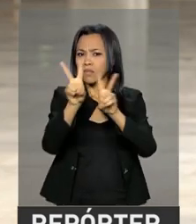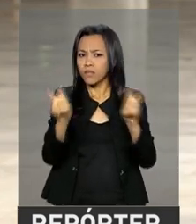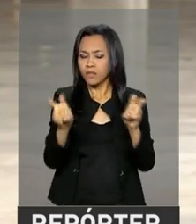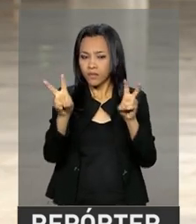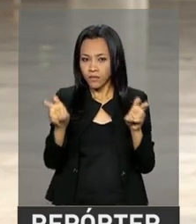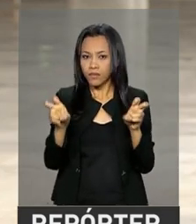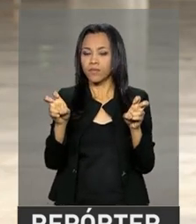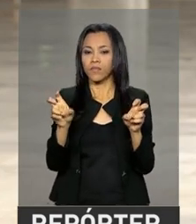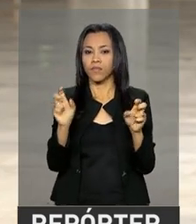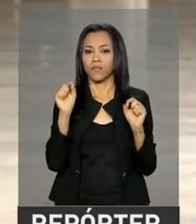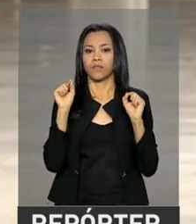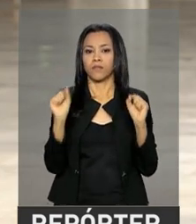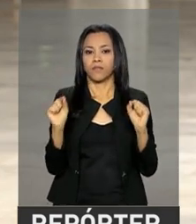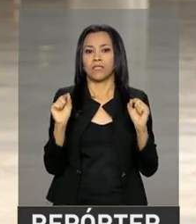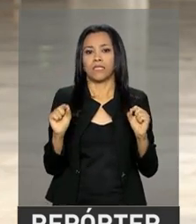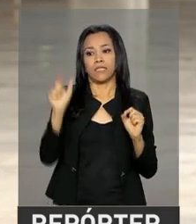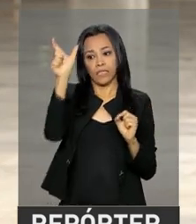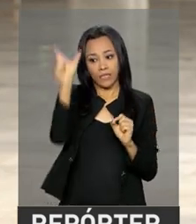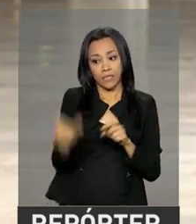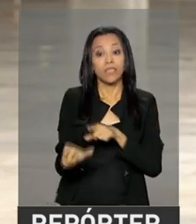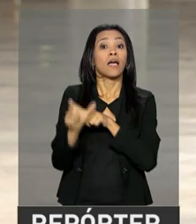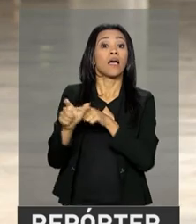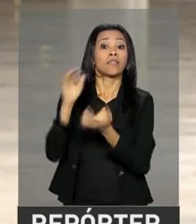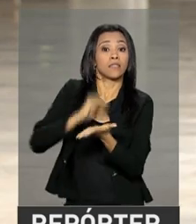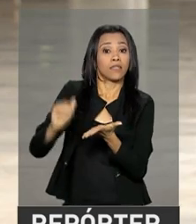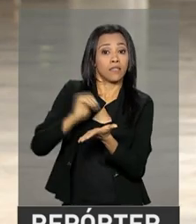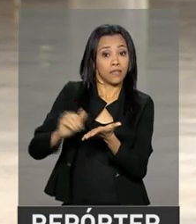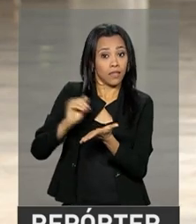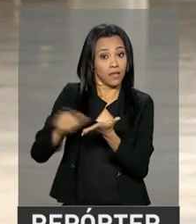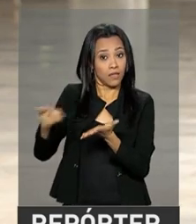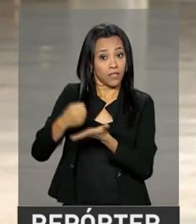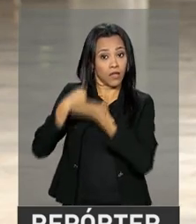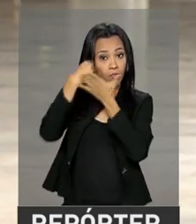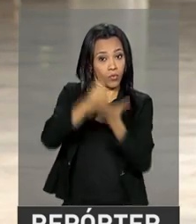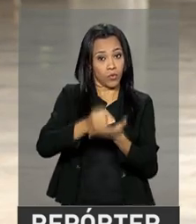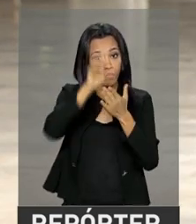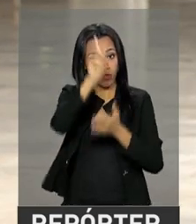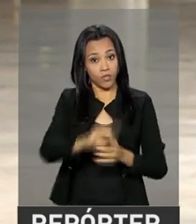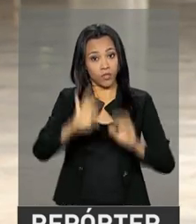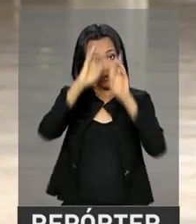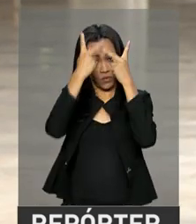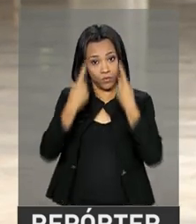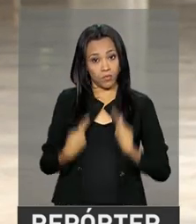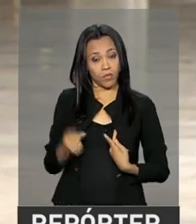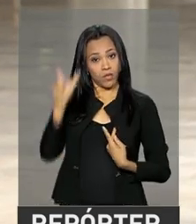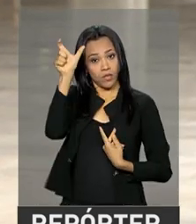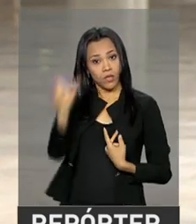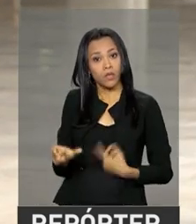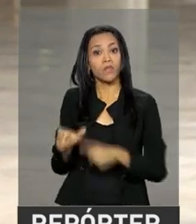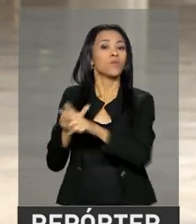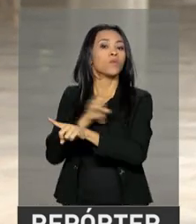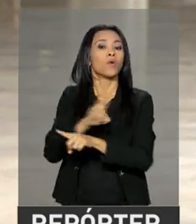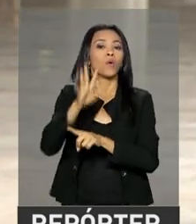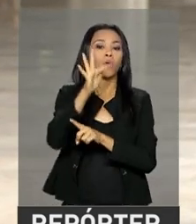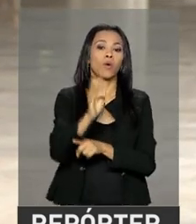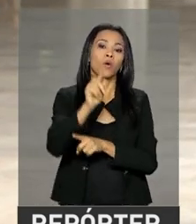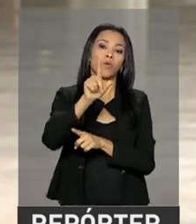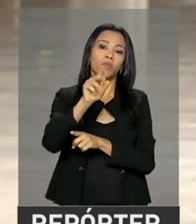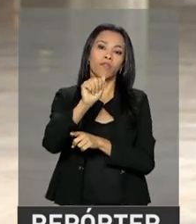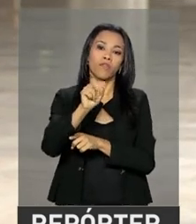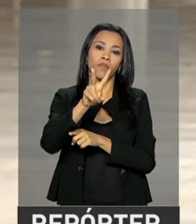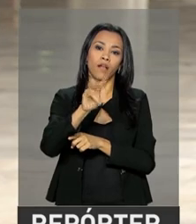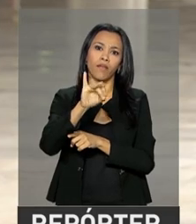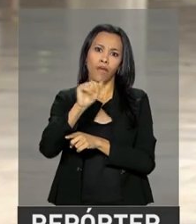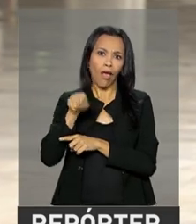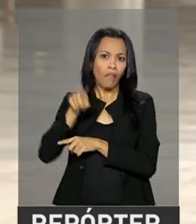positiva a secretária Nacional de Promoção e defesa dos direitos humanos do governo federal a jurista Flávia Piovezan